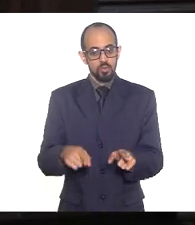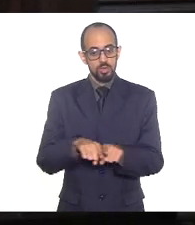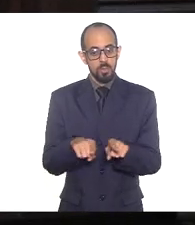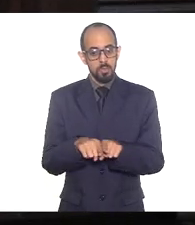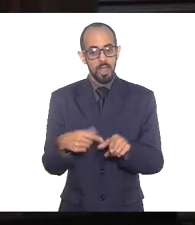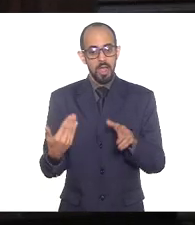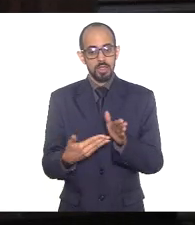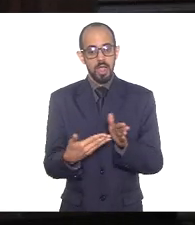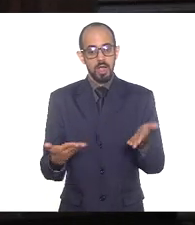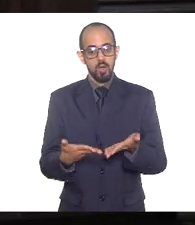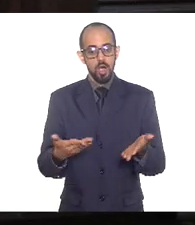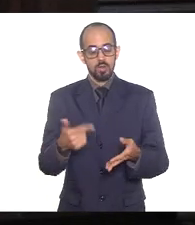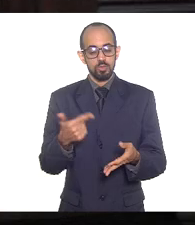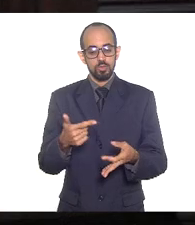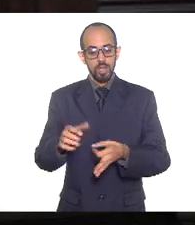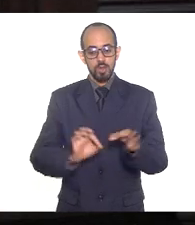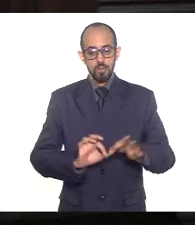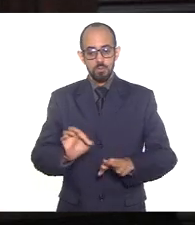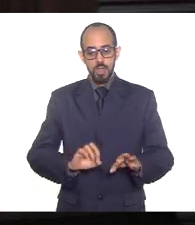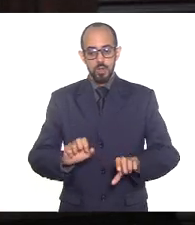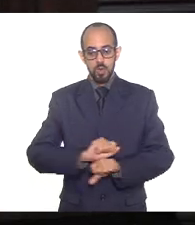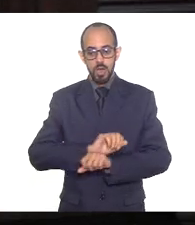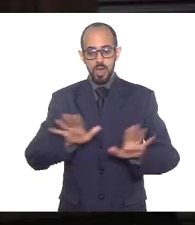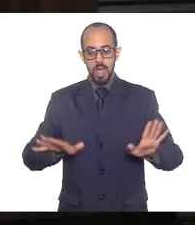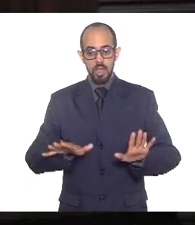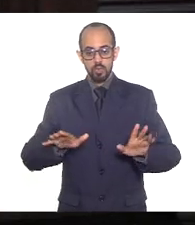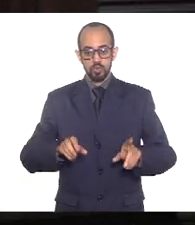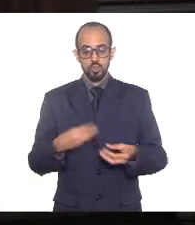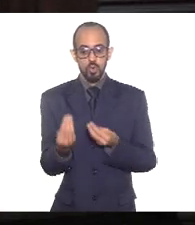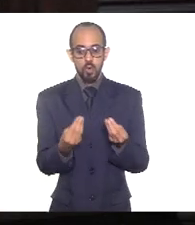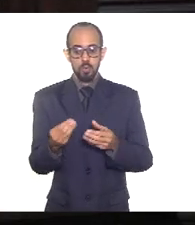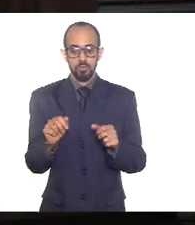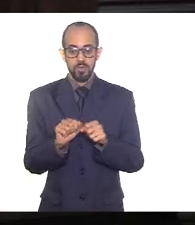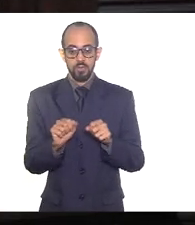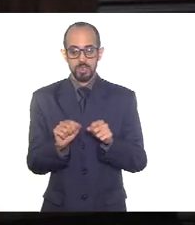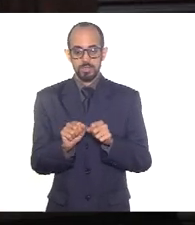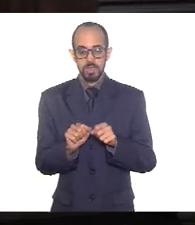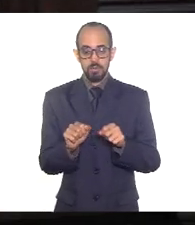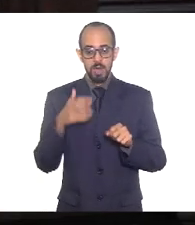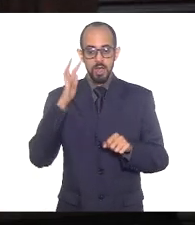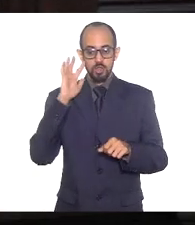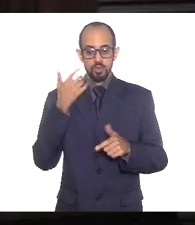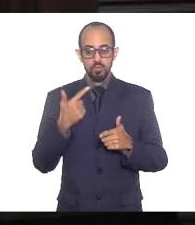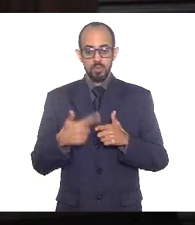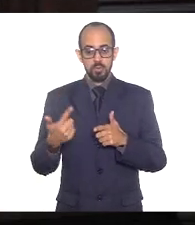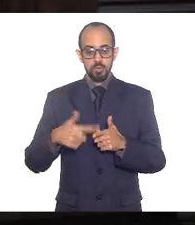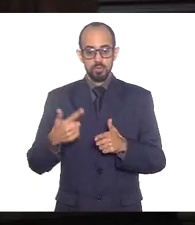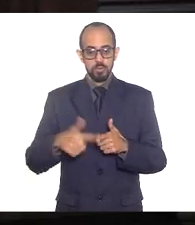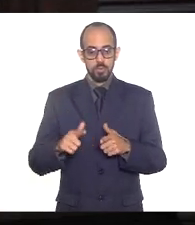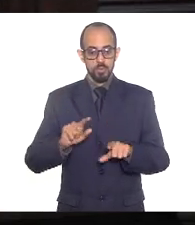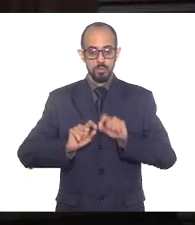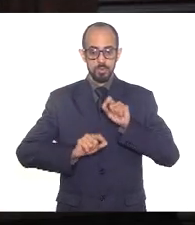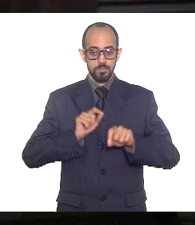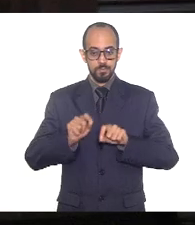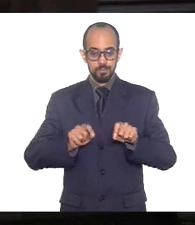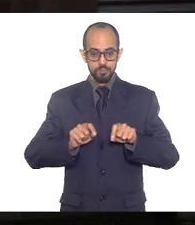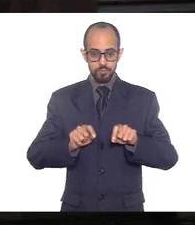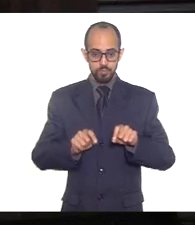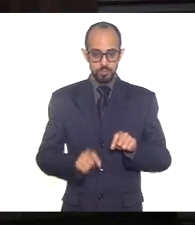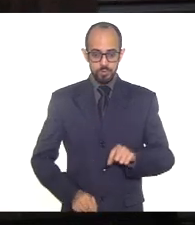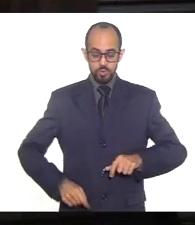até agora um plano Claro delineado sobre Como vai fazer para resolver as condições